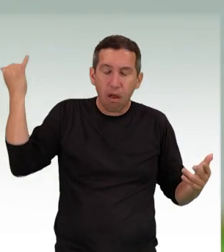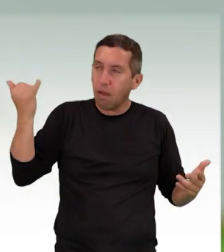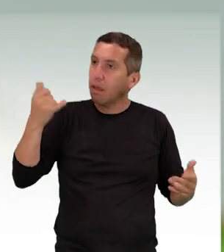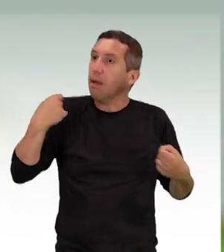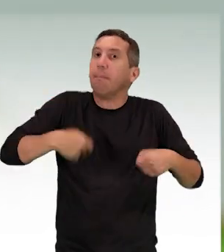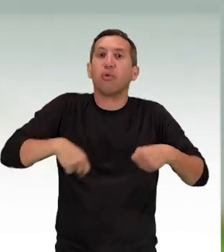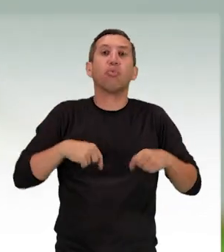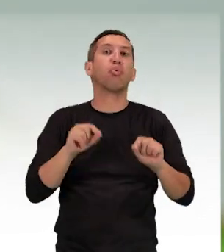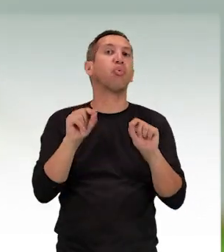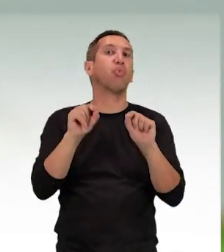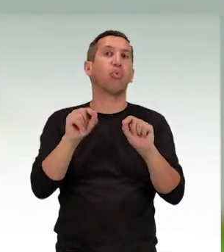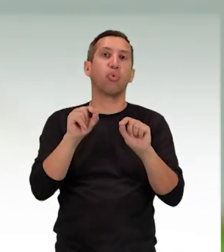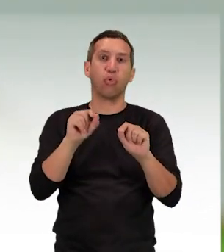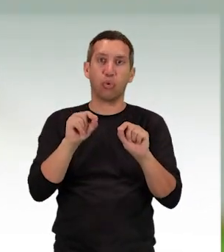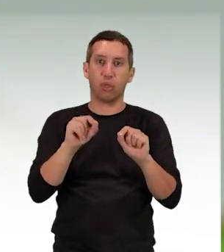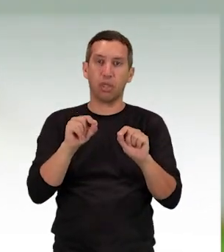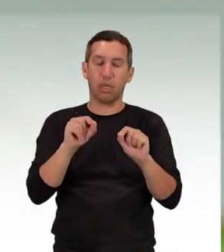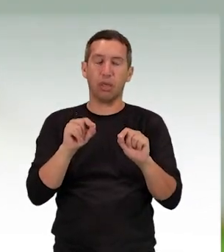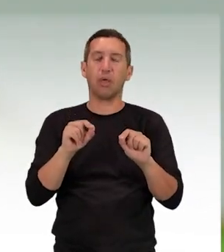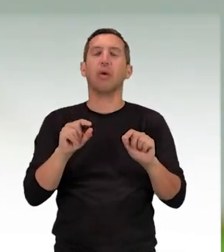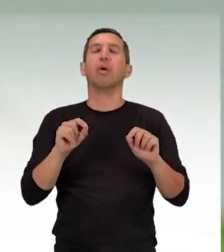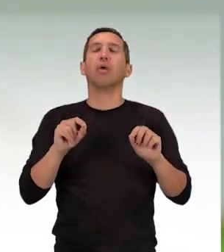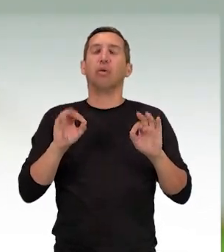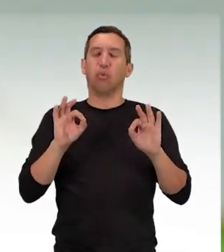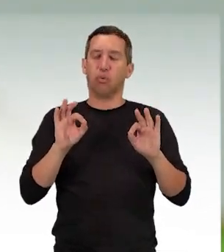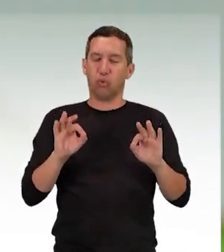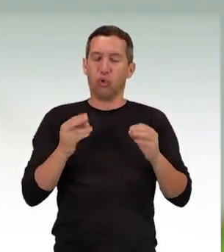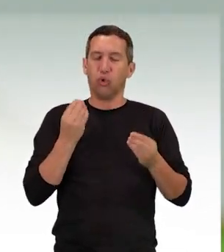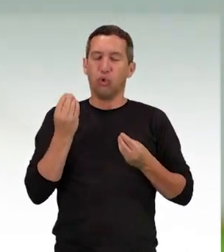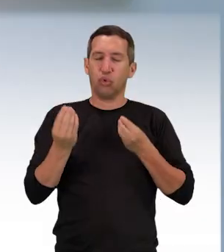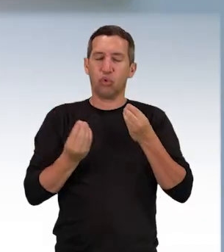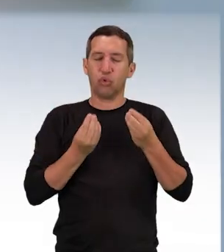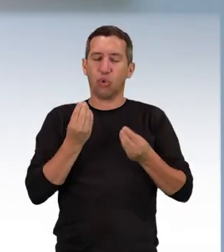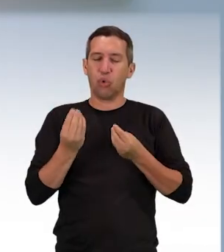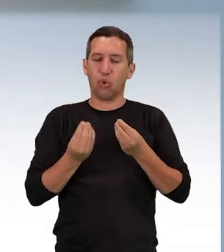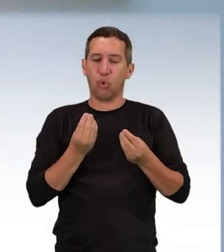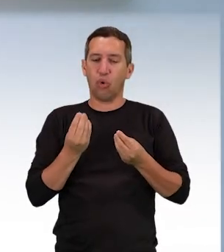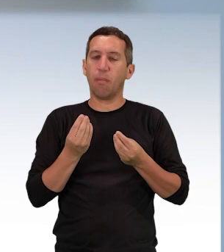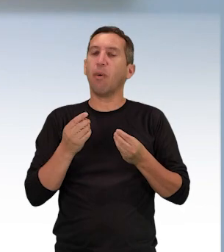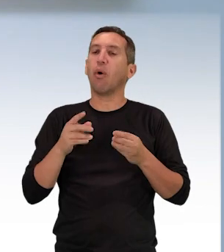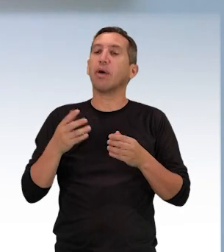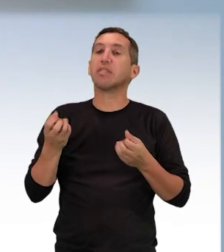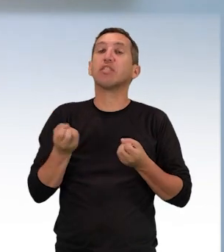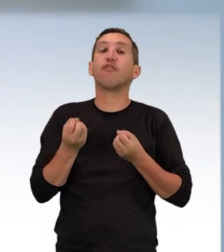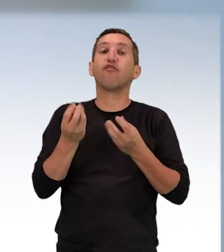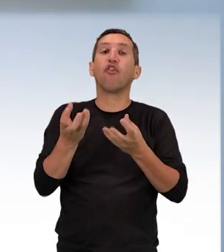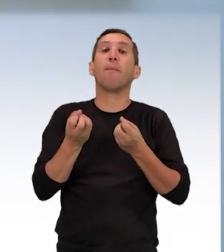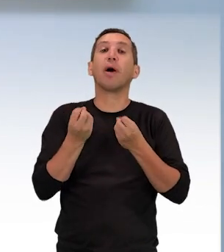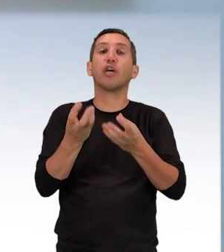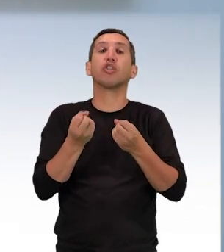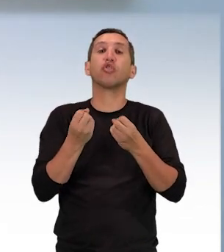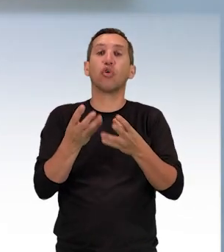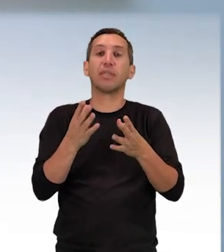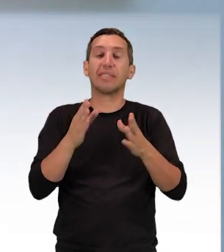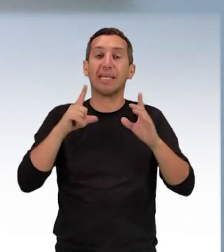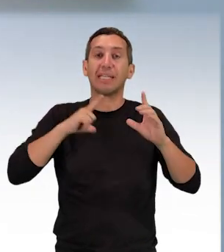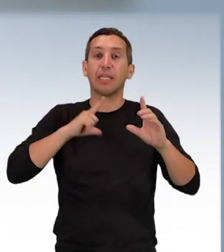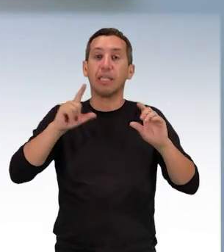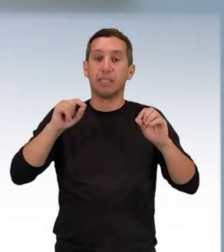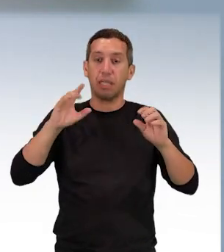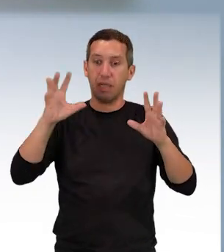tragédias, é preciso que haja uma centralidade na recepção das demandas e